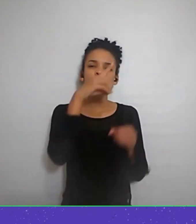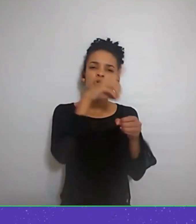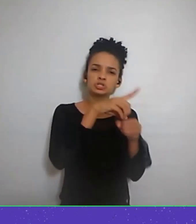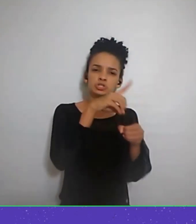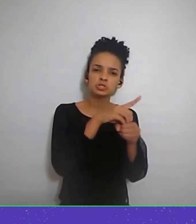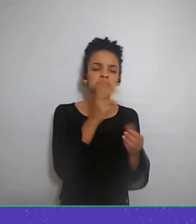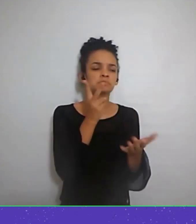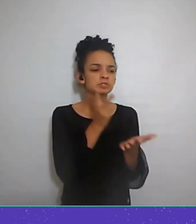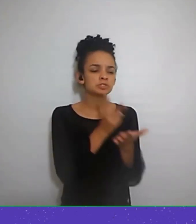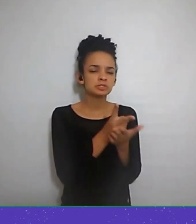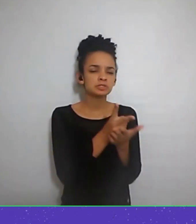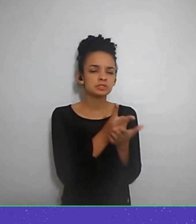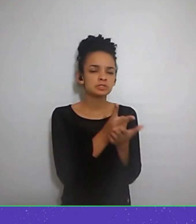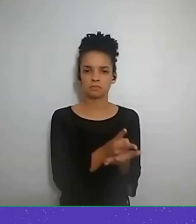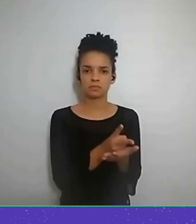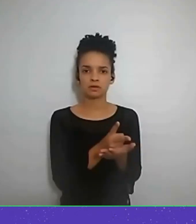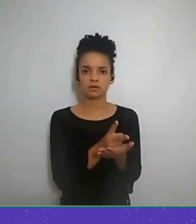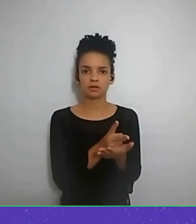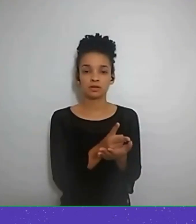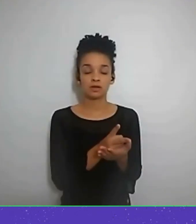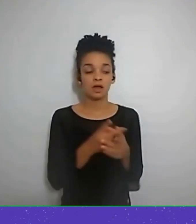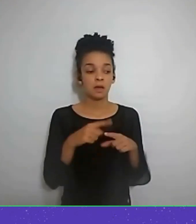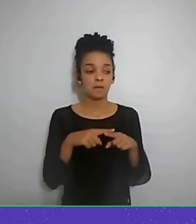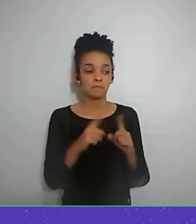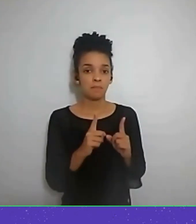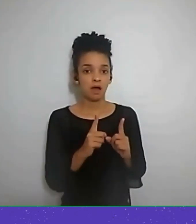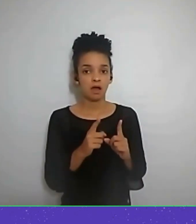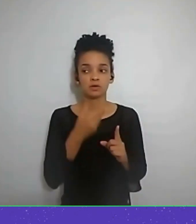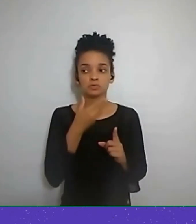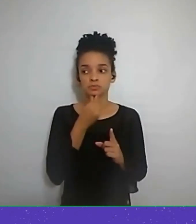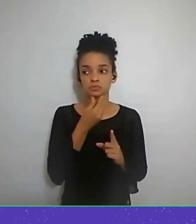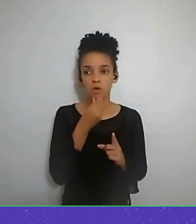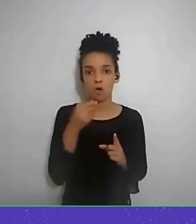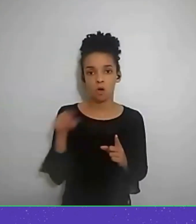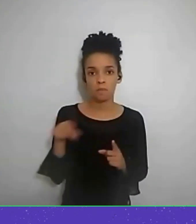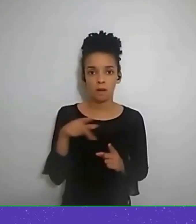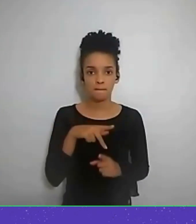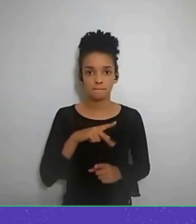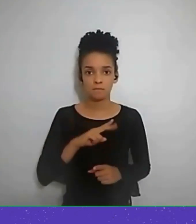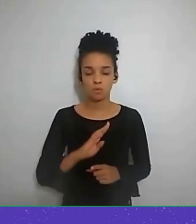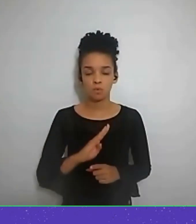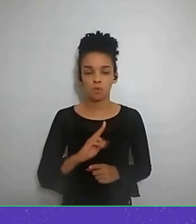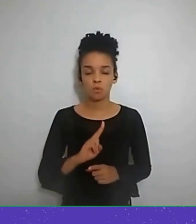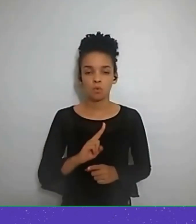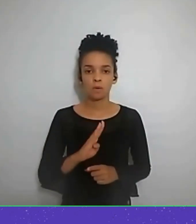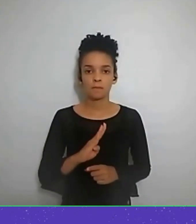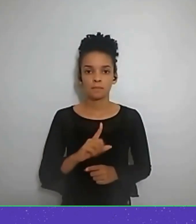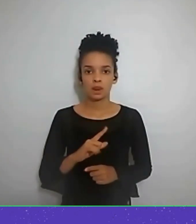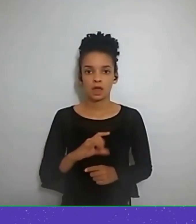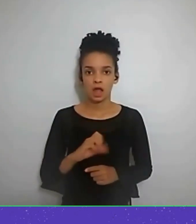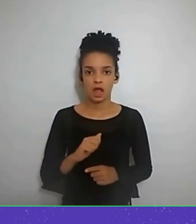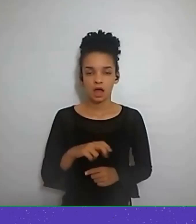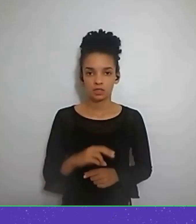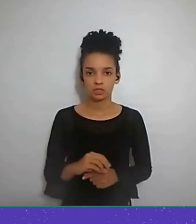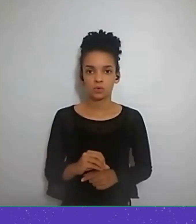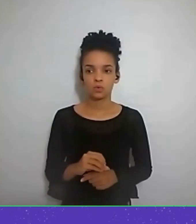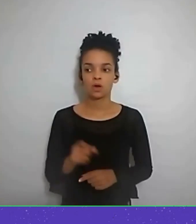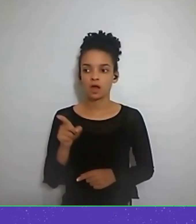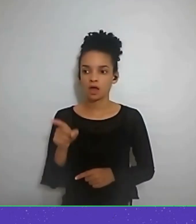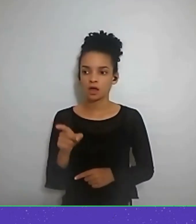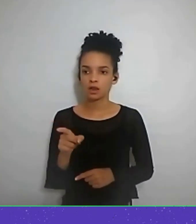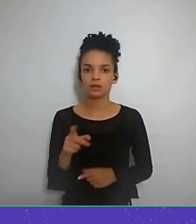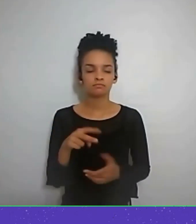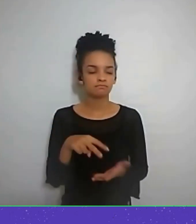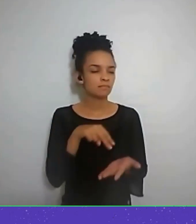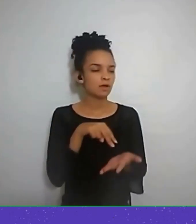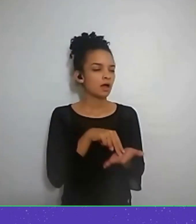O publicano, estando em pé longe, esse tinha o espírito contrito e arrependido. Não ousava nem